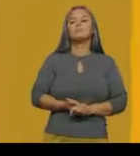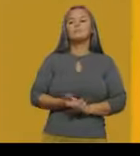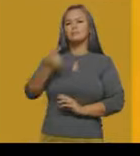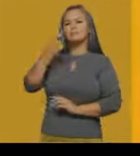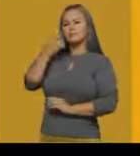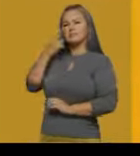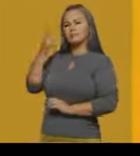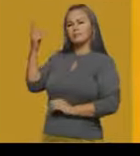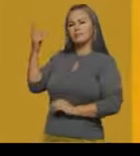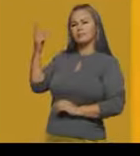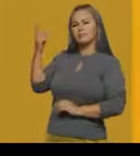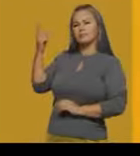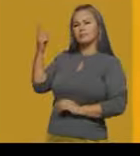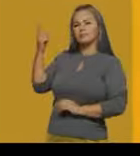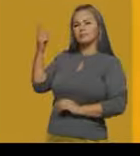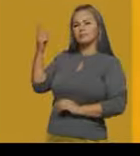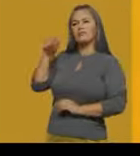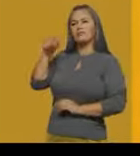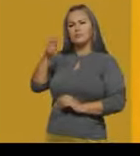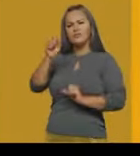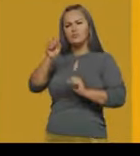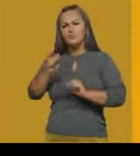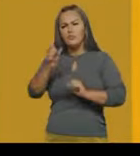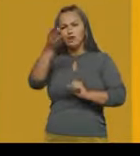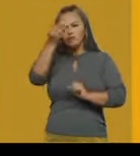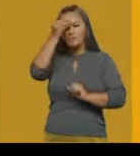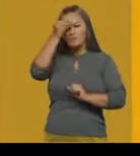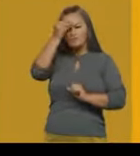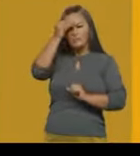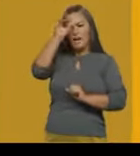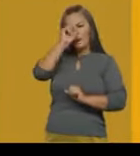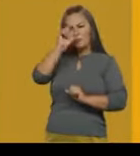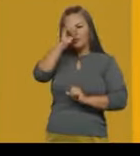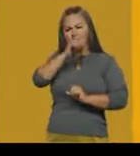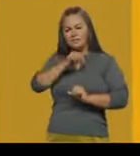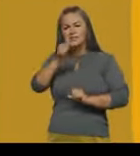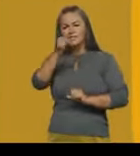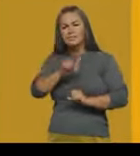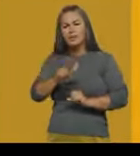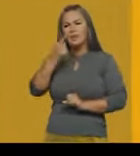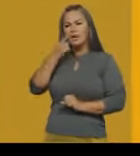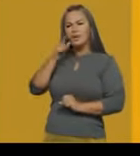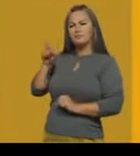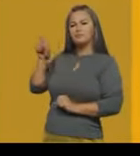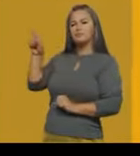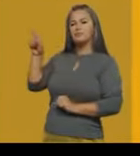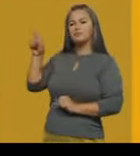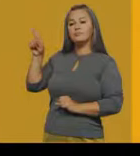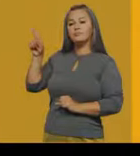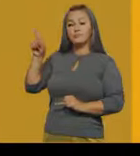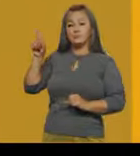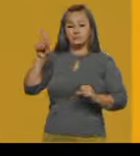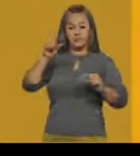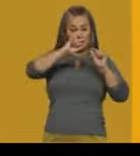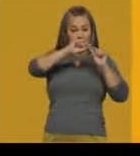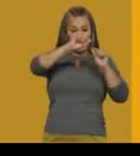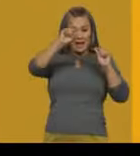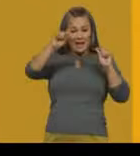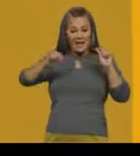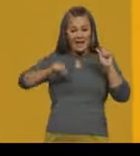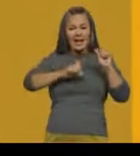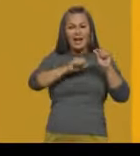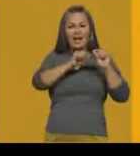só, uma outra coisa que a gente pode aprender aqui também, através da circunferência. A área de um círculo. Como é